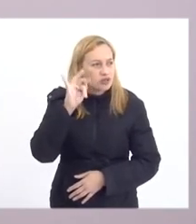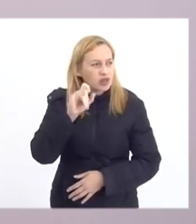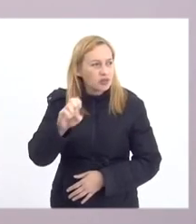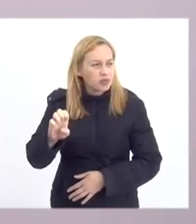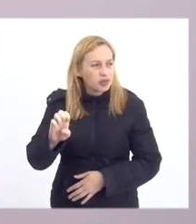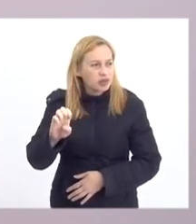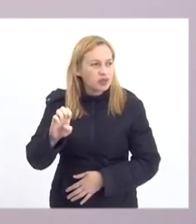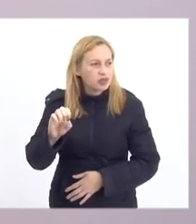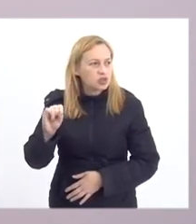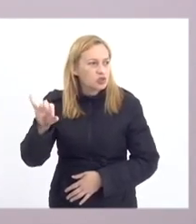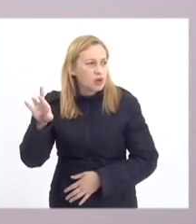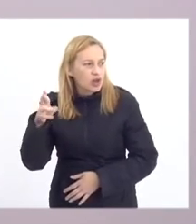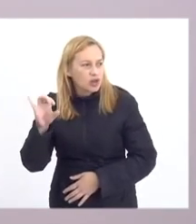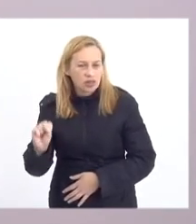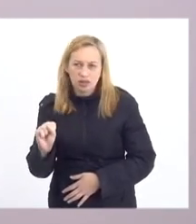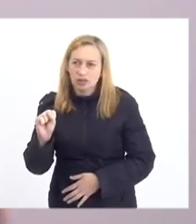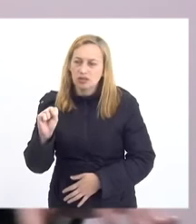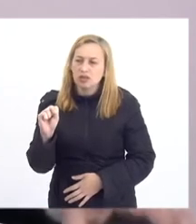Soares.